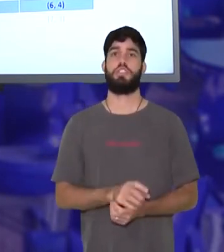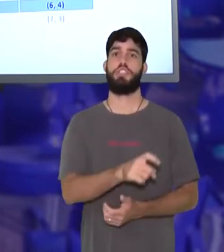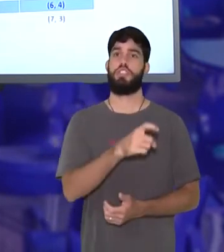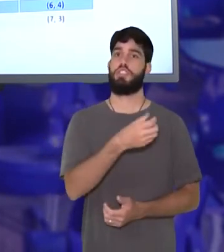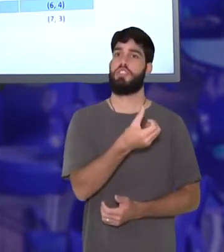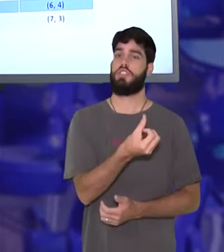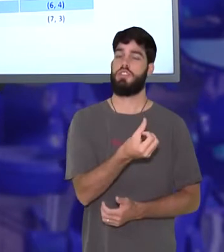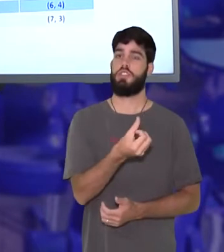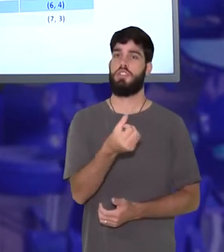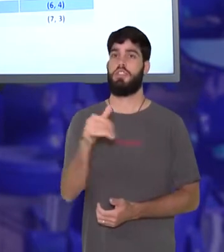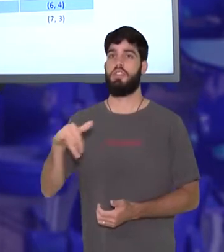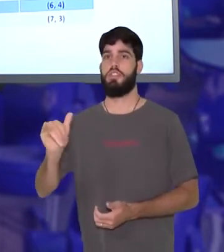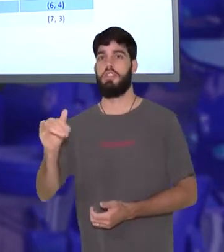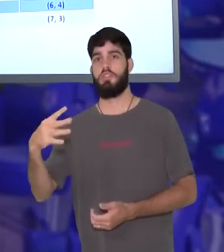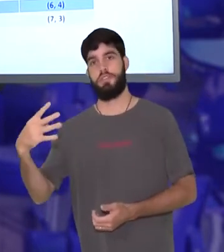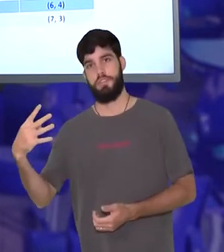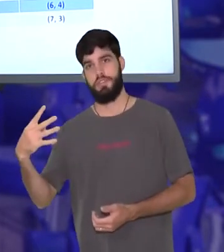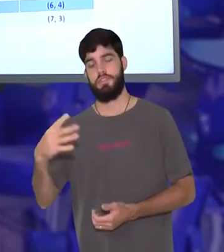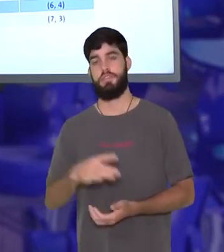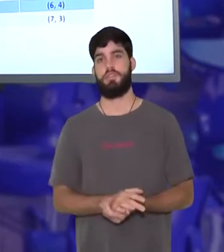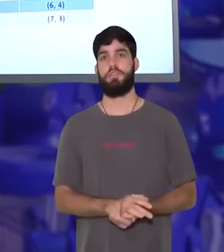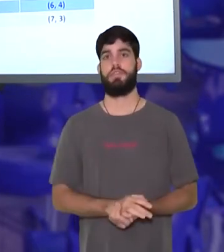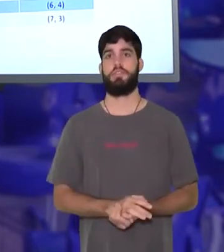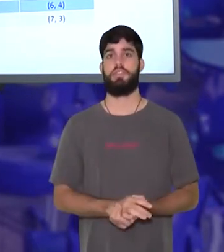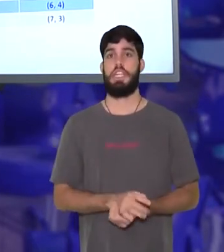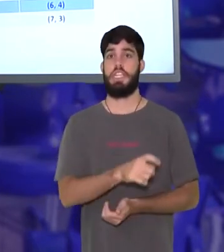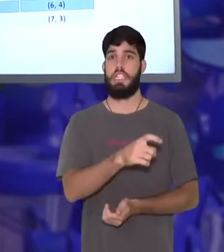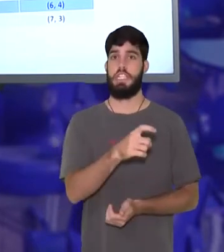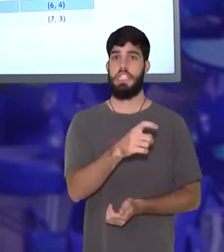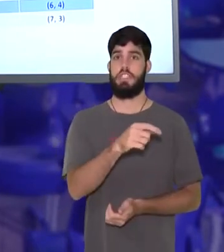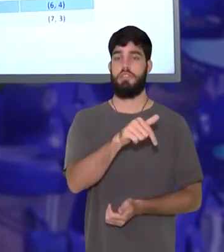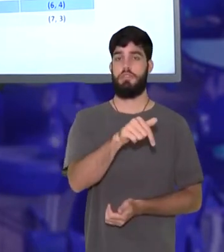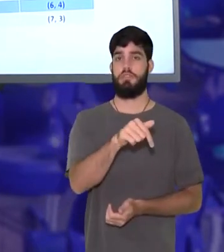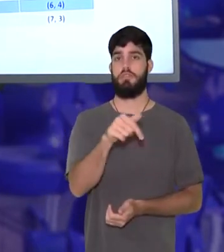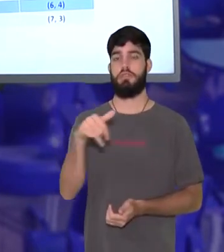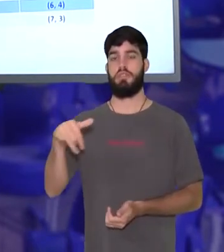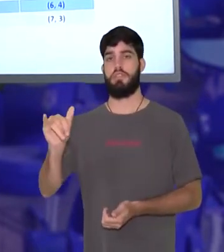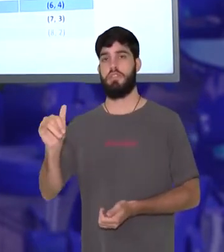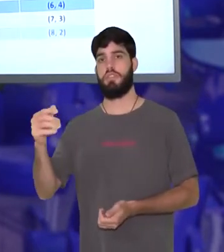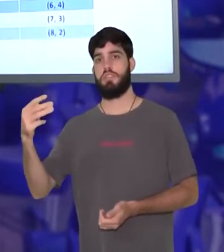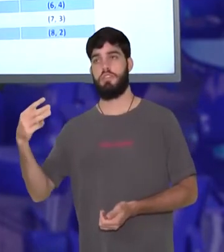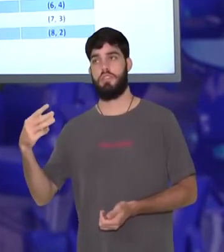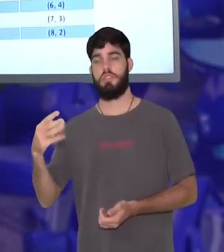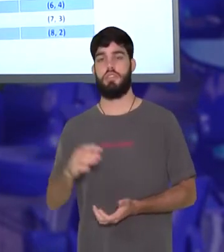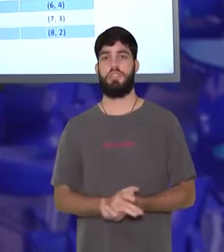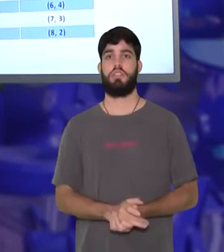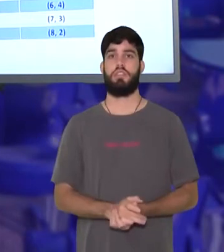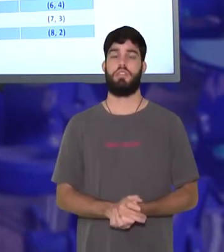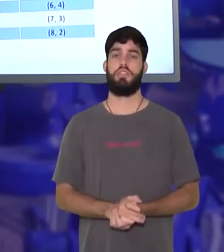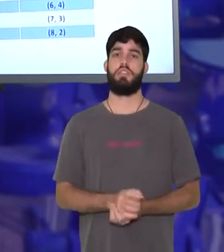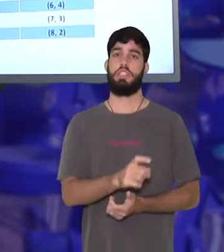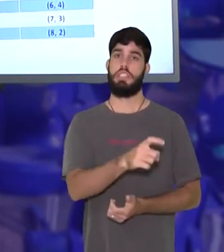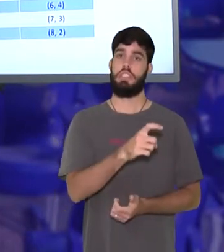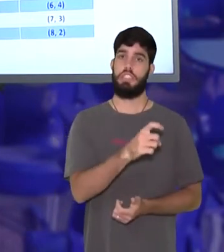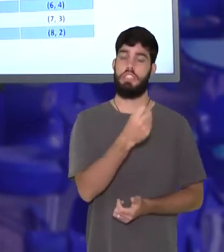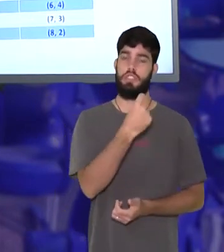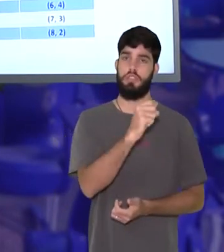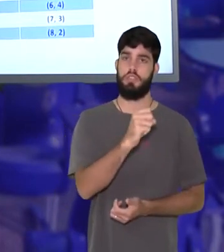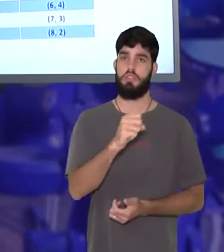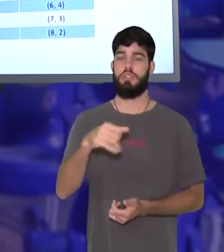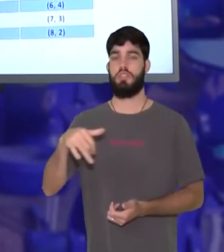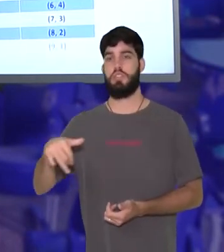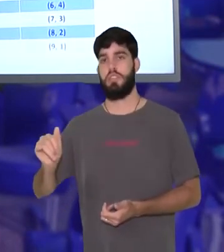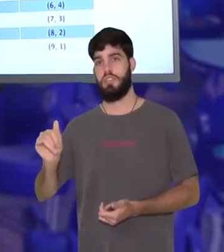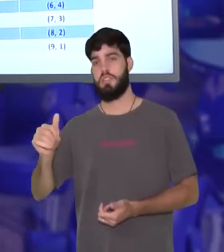6 Y = 4x = 7 y = 3x sendo 8